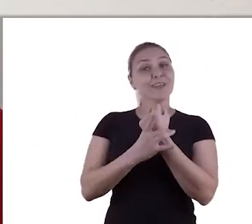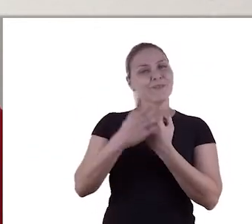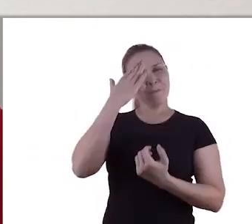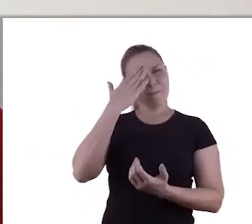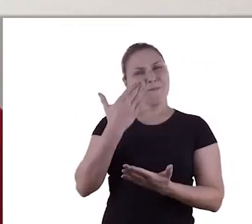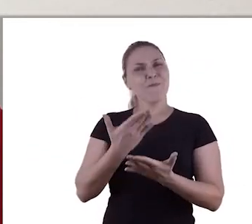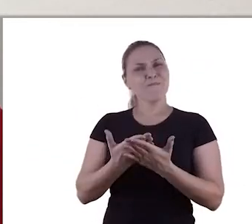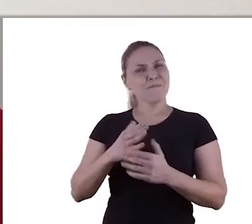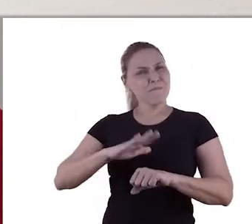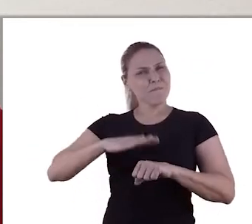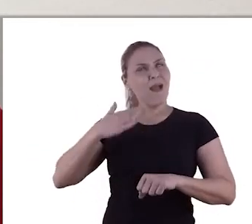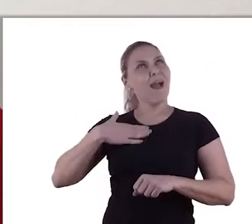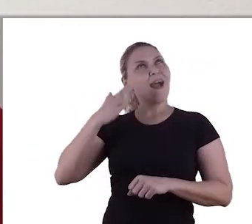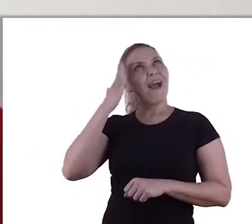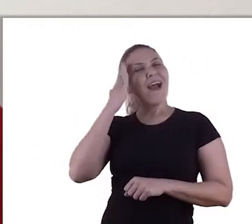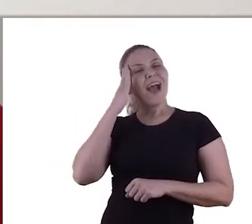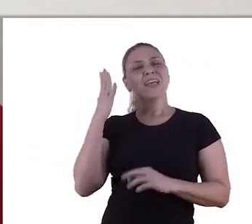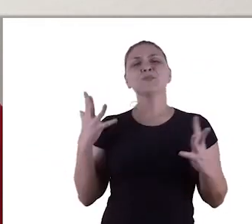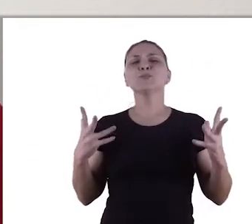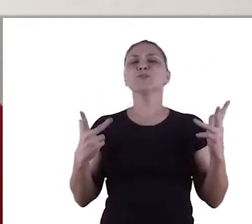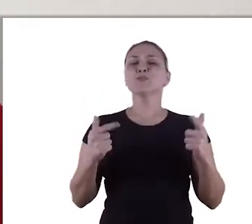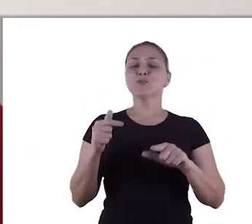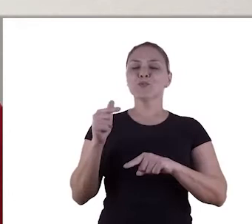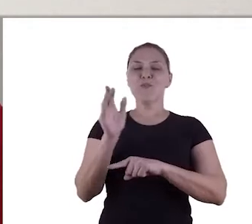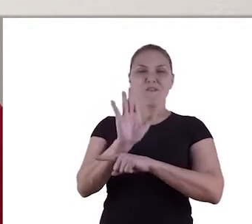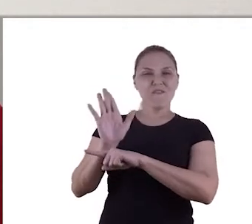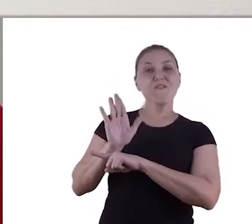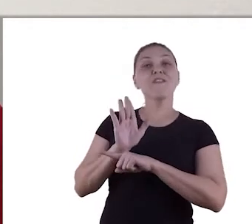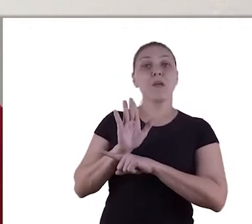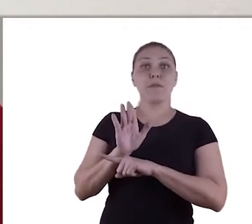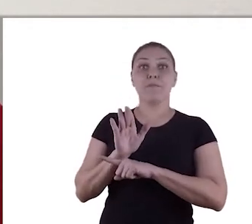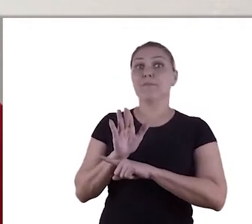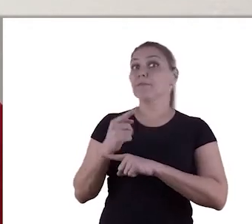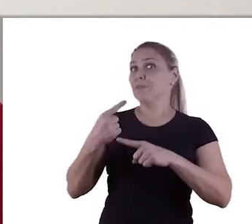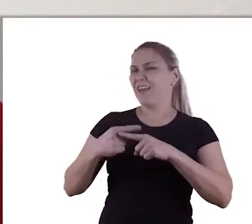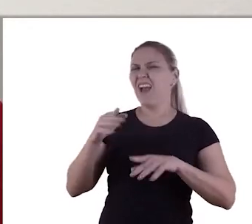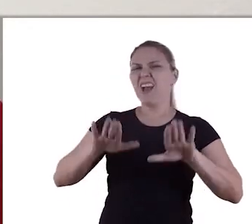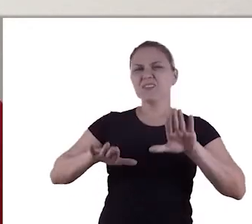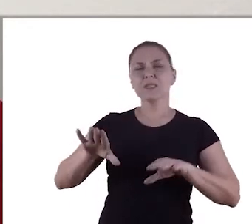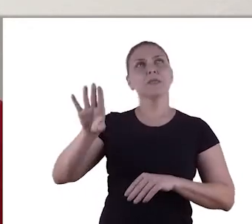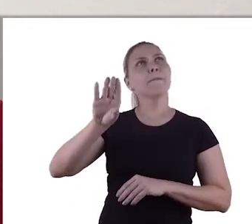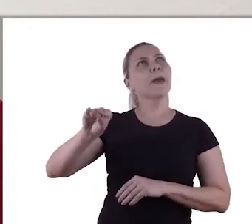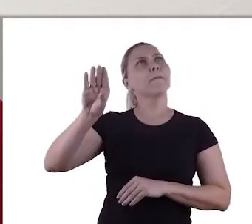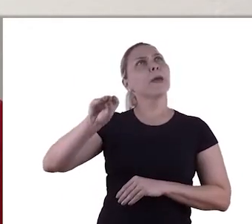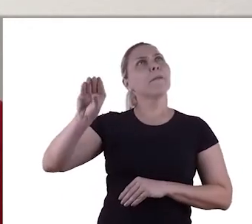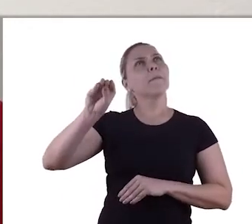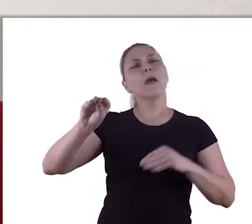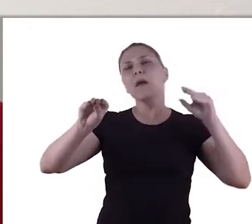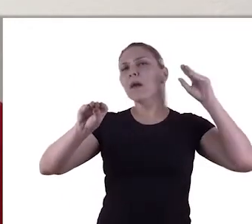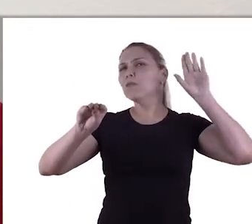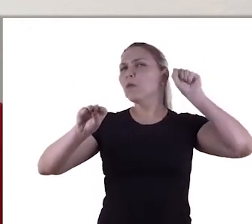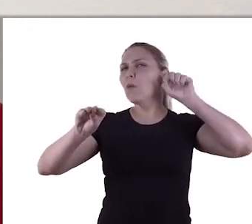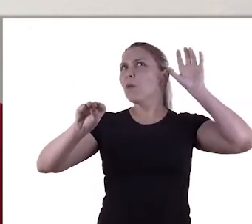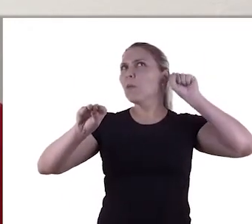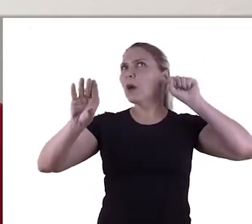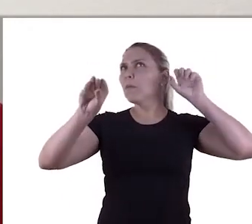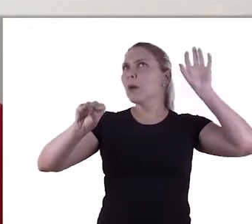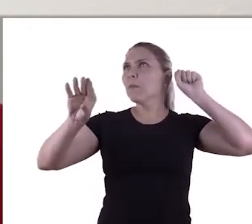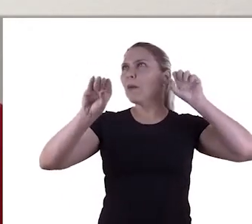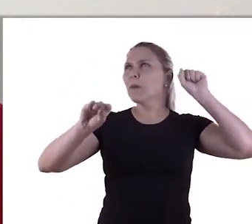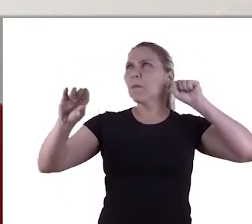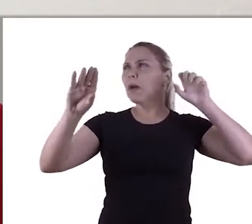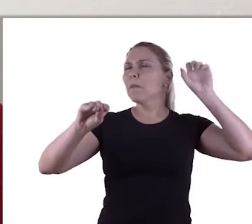mais propriedade e mais segurança. E às vezes a fala, ela pode trazer um